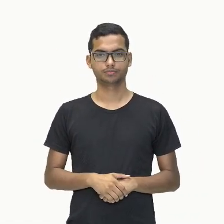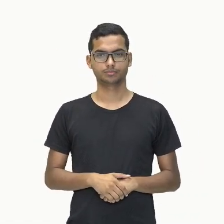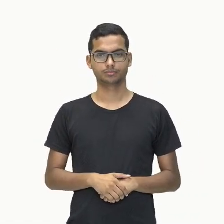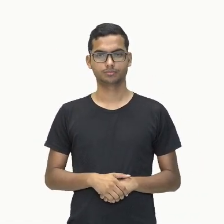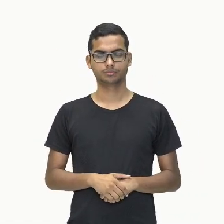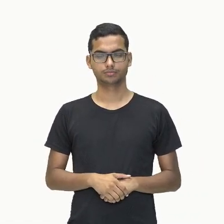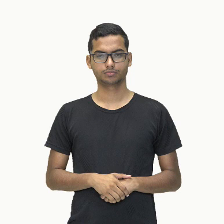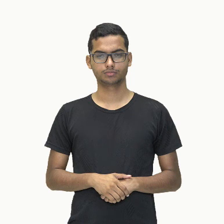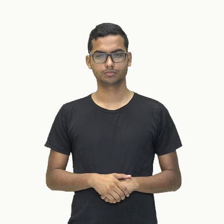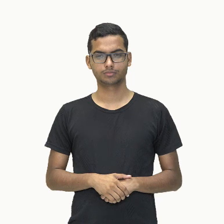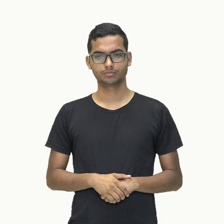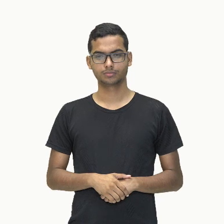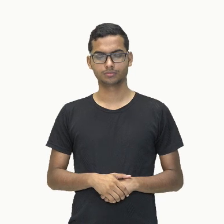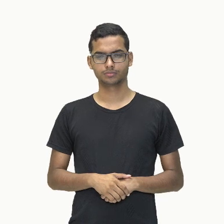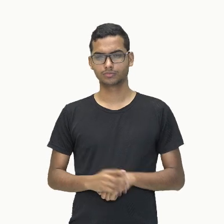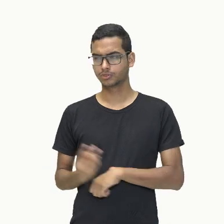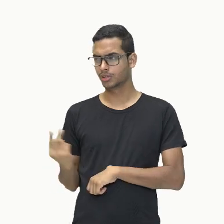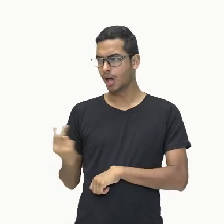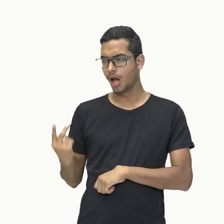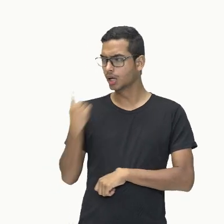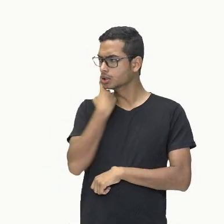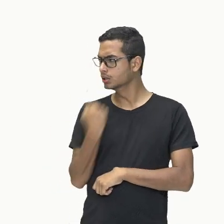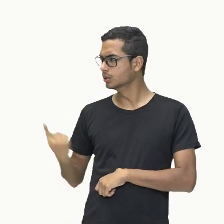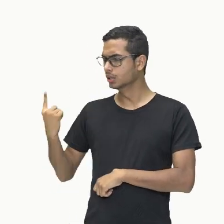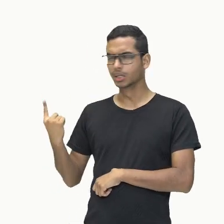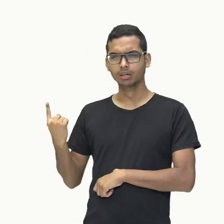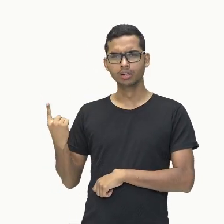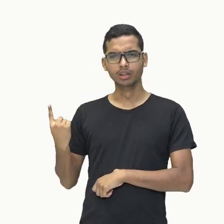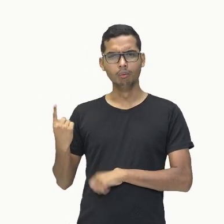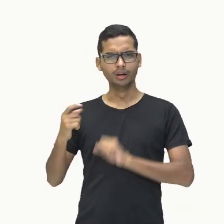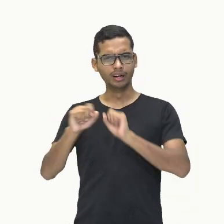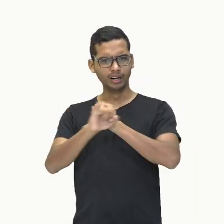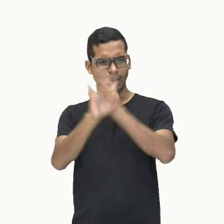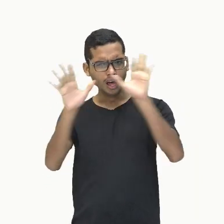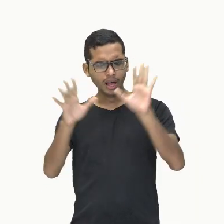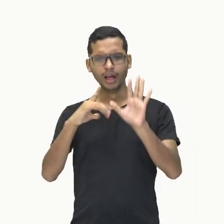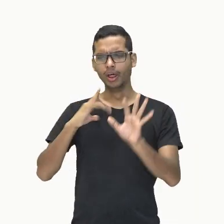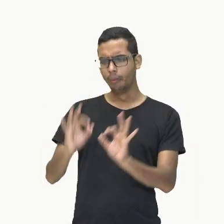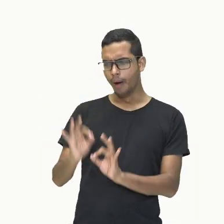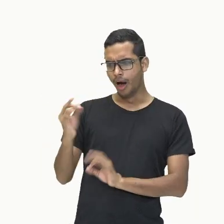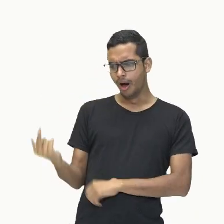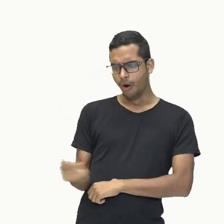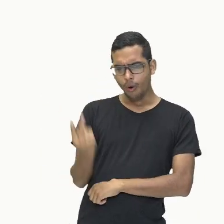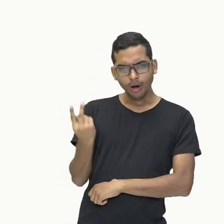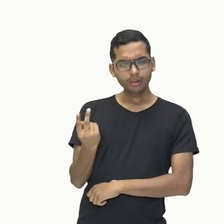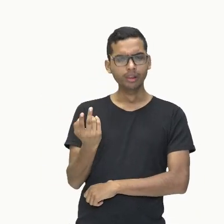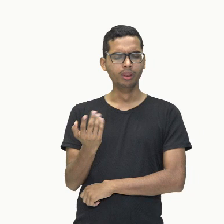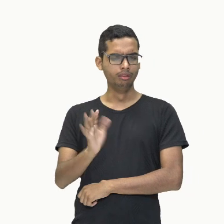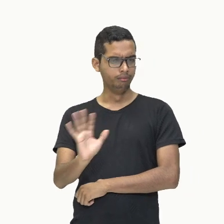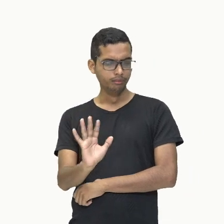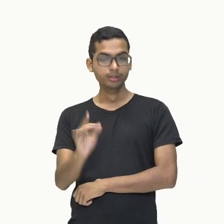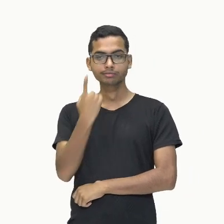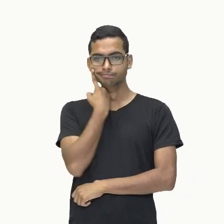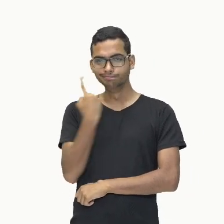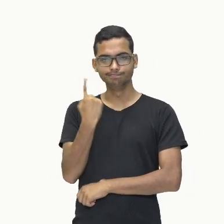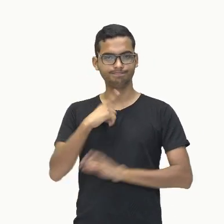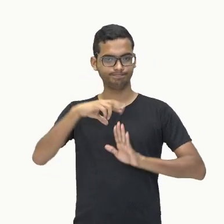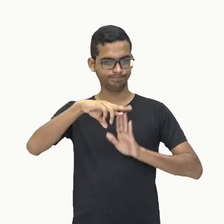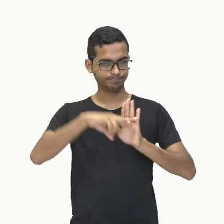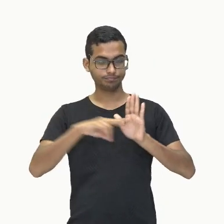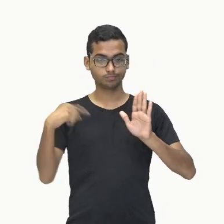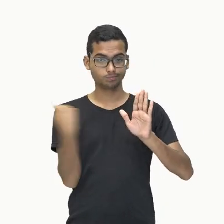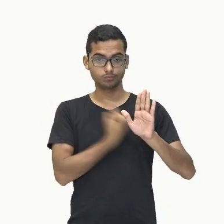precisão do valor aí das nossas medidas, né? Então, como via de regra, para a